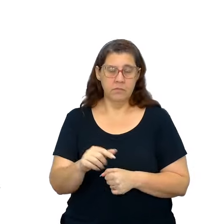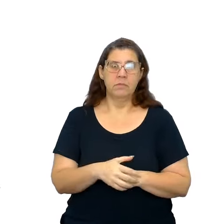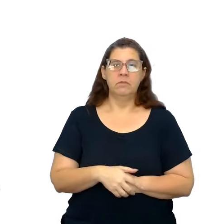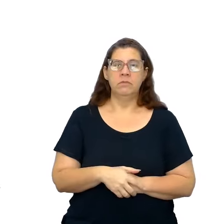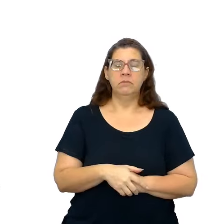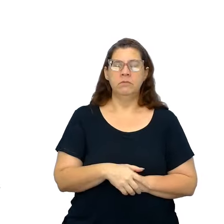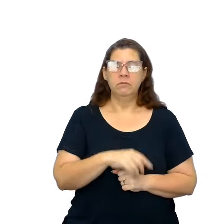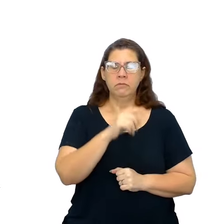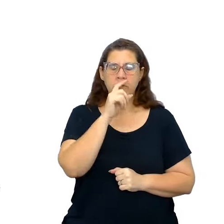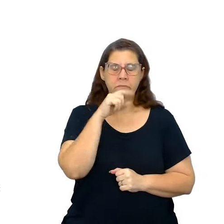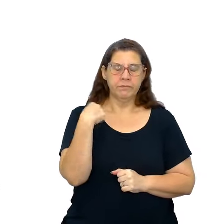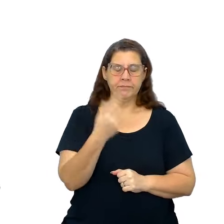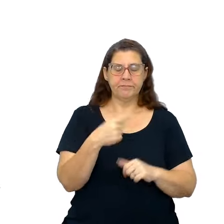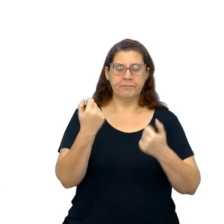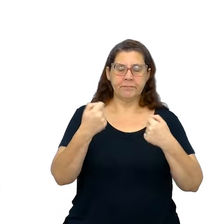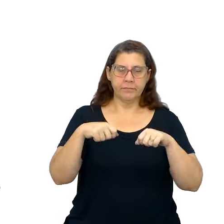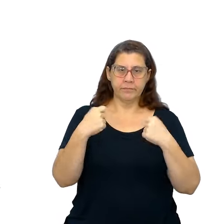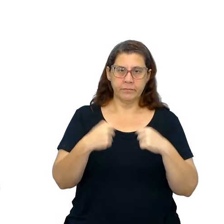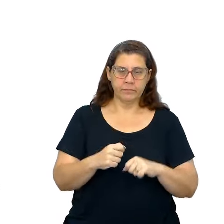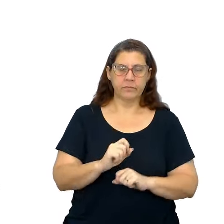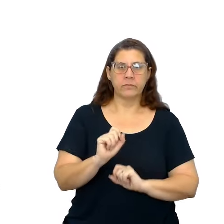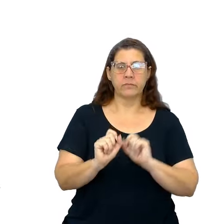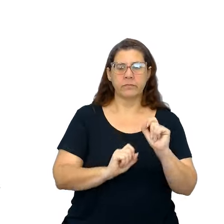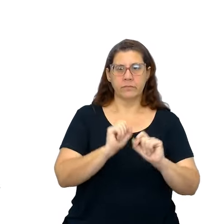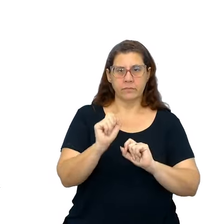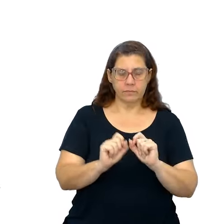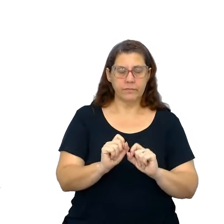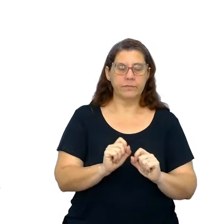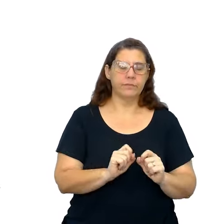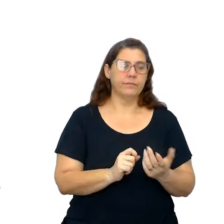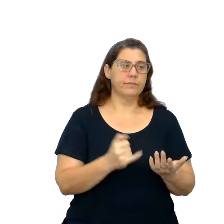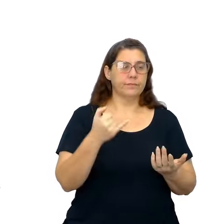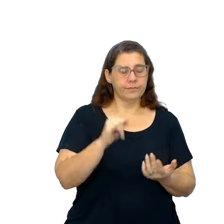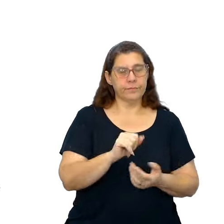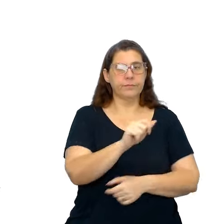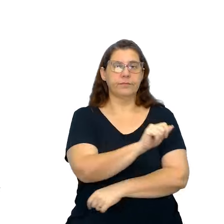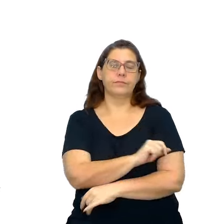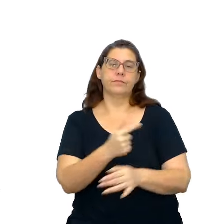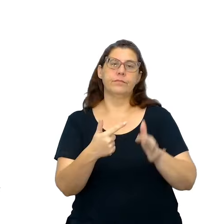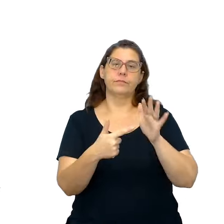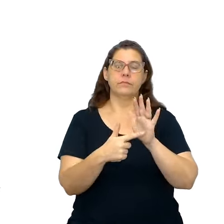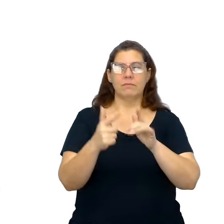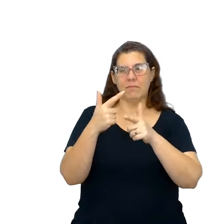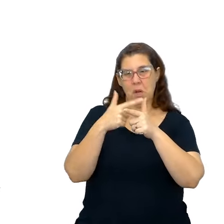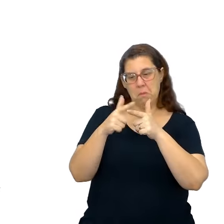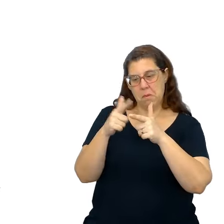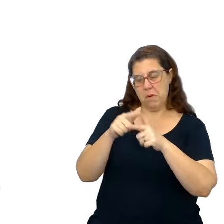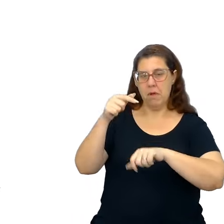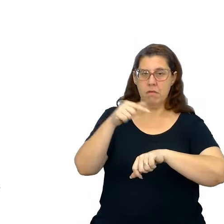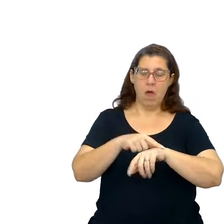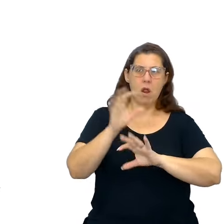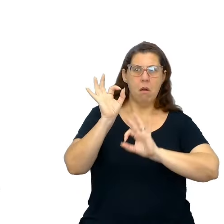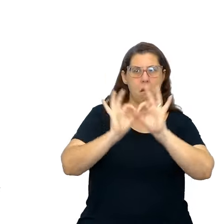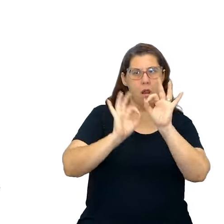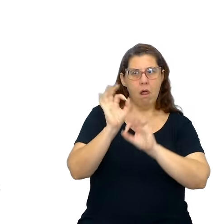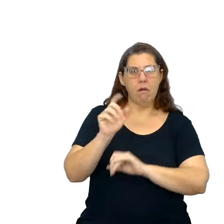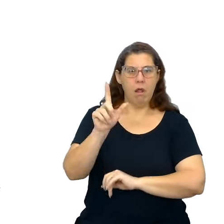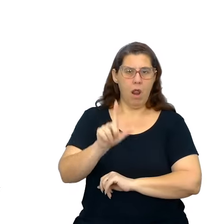nós precisamos que, mediante uma dificuldade né, de construção lógica